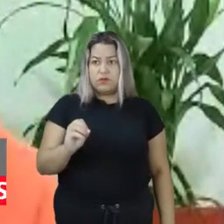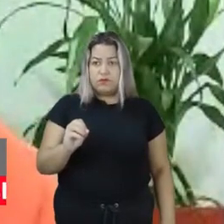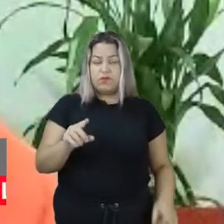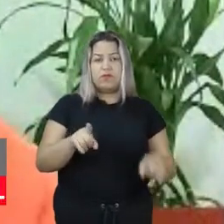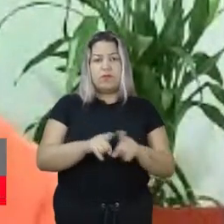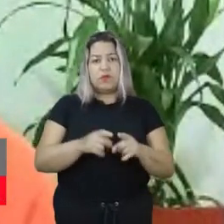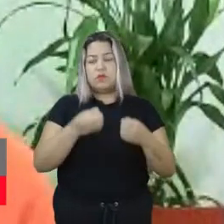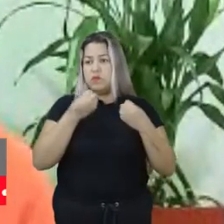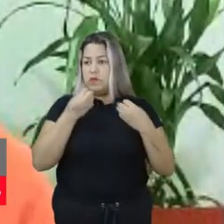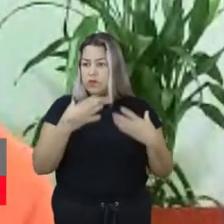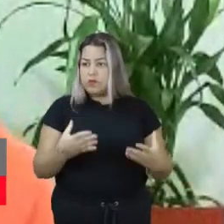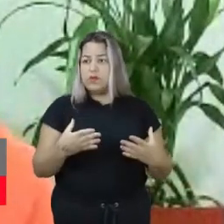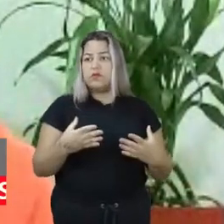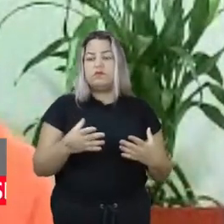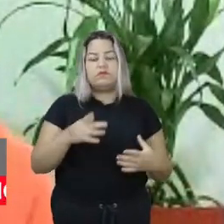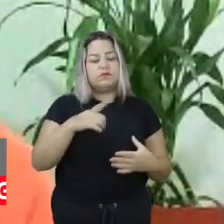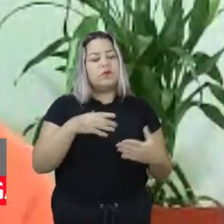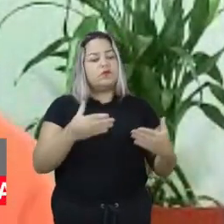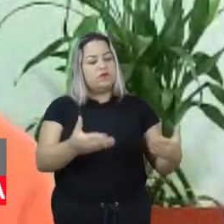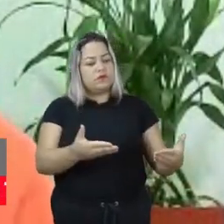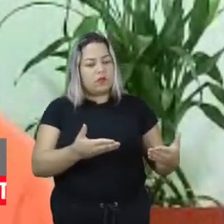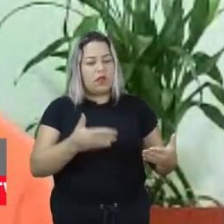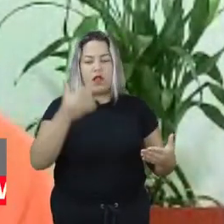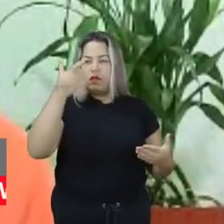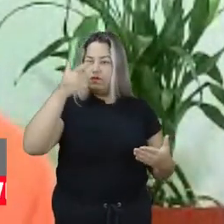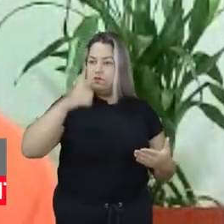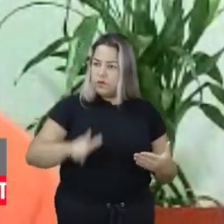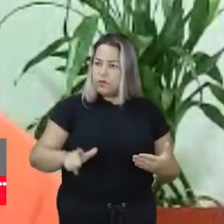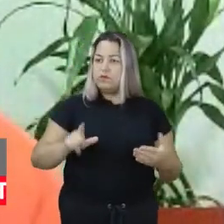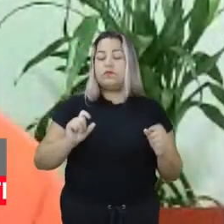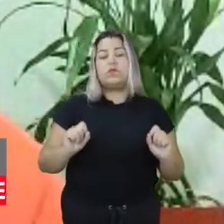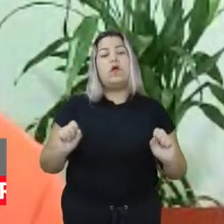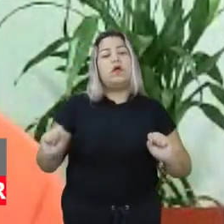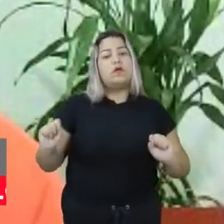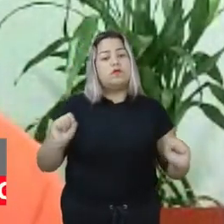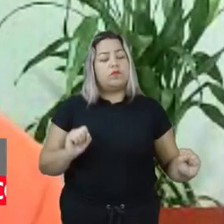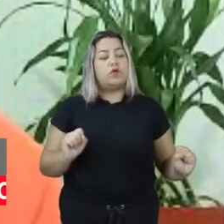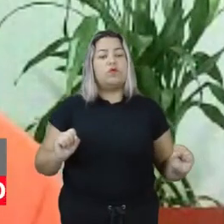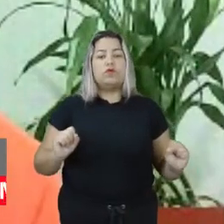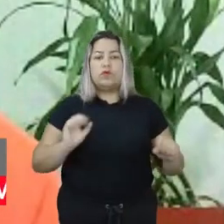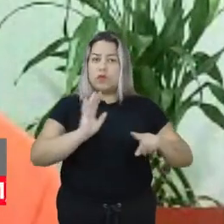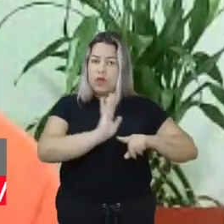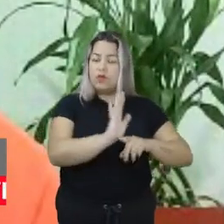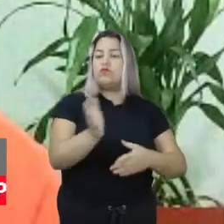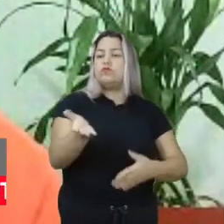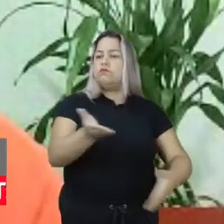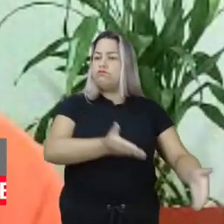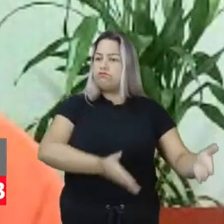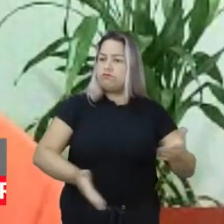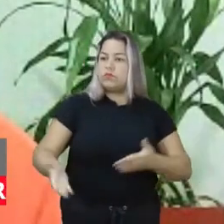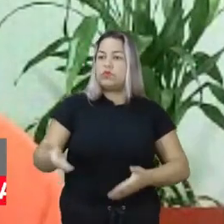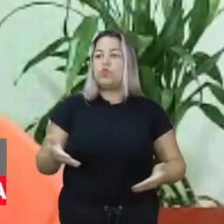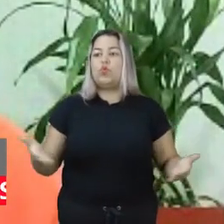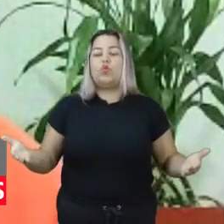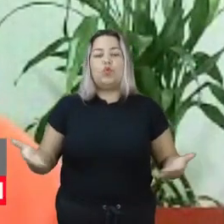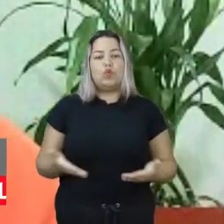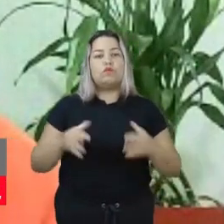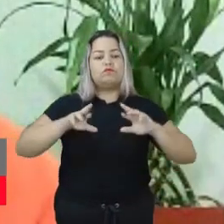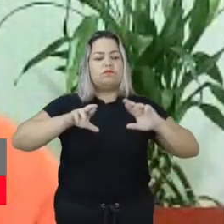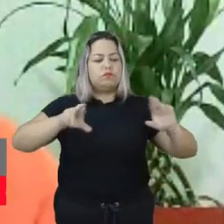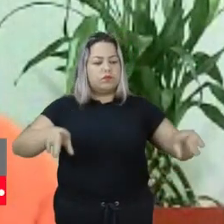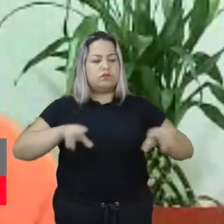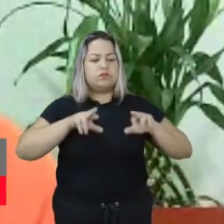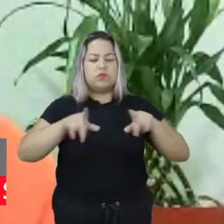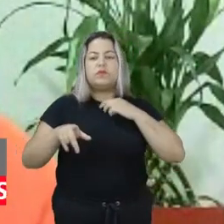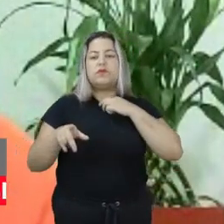trata bem o povo paranaense. Recebe ele, ouve as demandas, e o que ele pode, ele está fazendo e ajudando. Então, a gente está hoje num momento diferente,